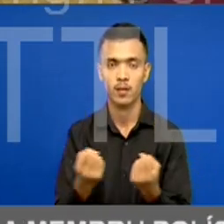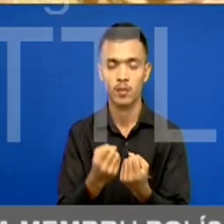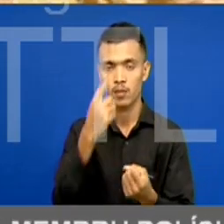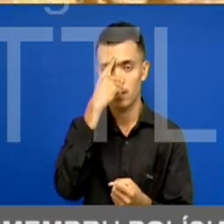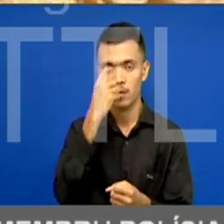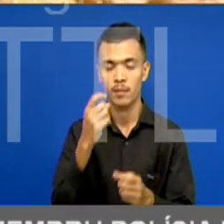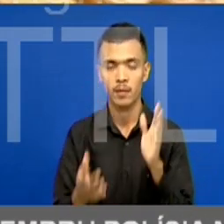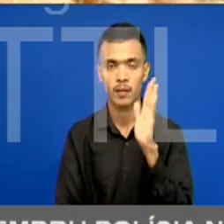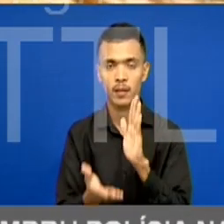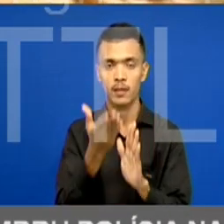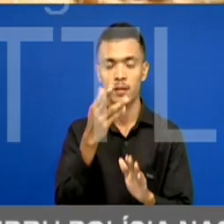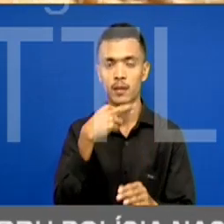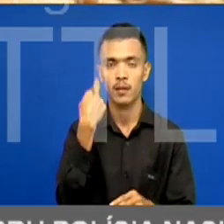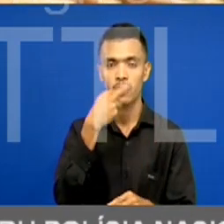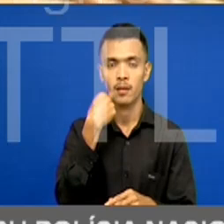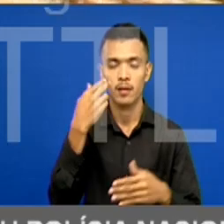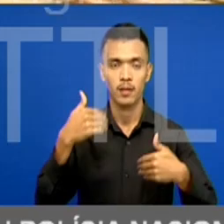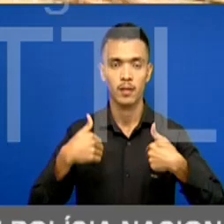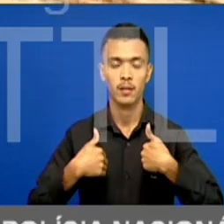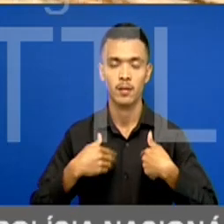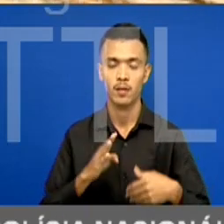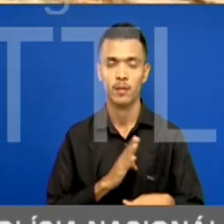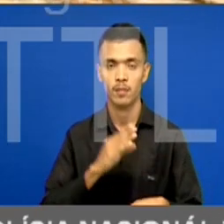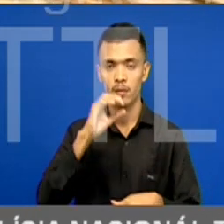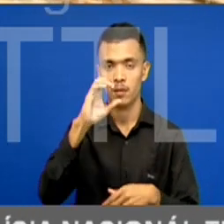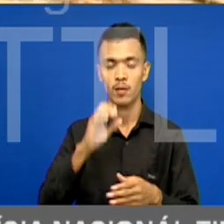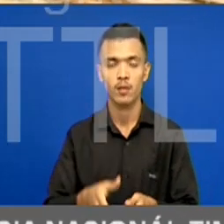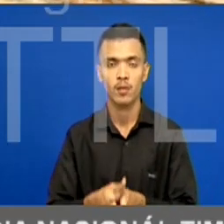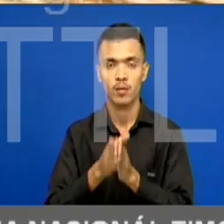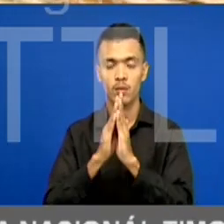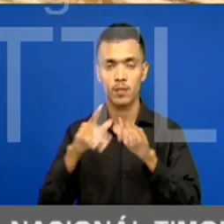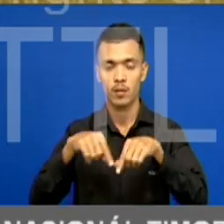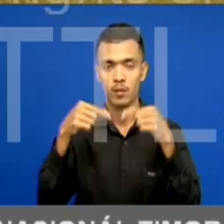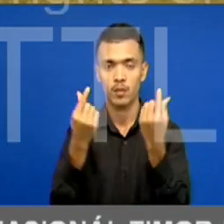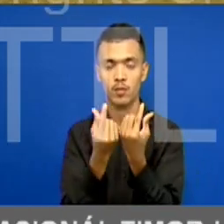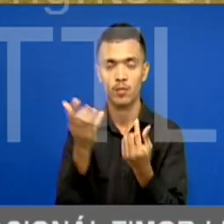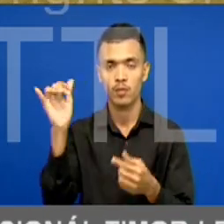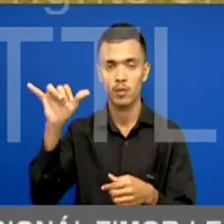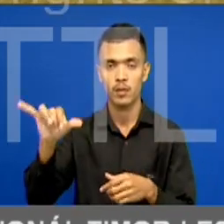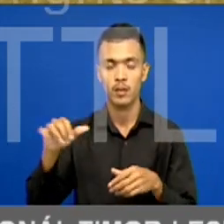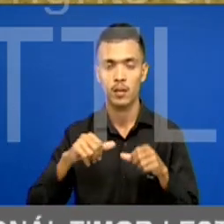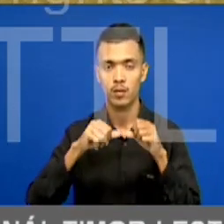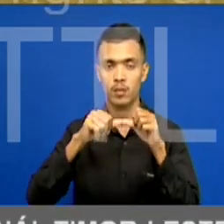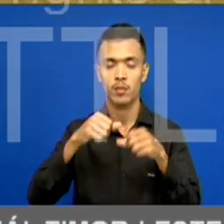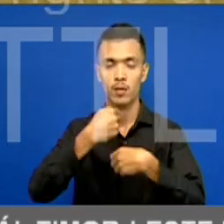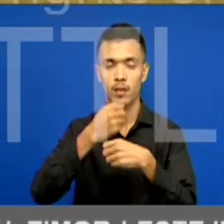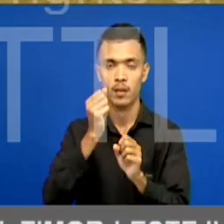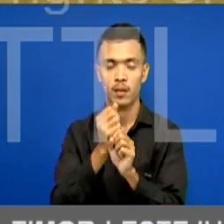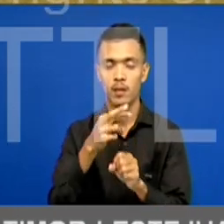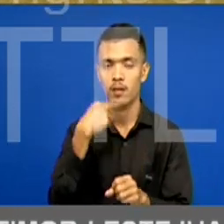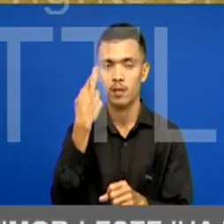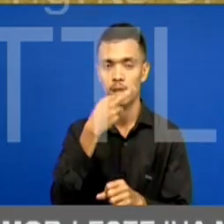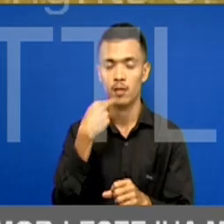e produção hara e a Baucau. Tamba nei hosuba grupo agricultor sira atu continua produs hare hodi hasa